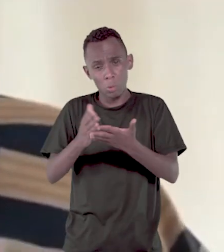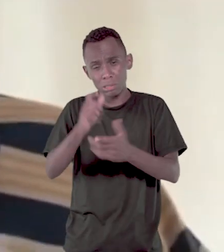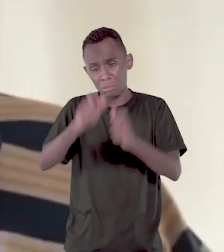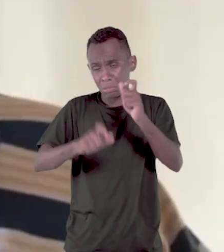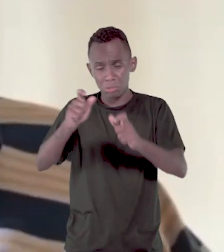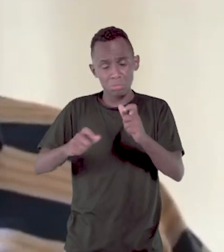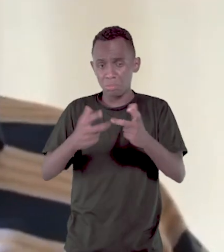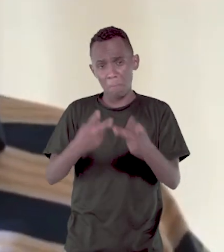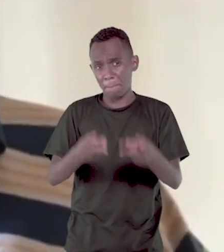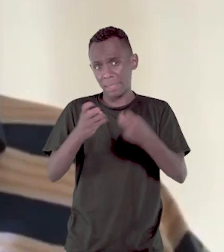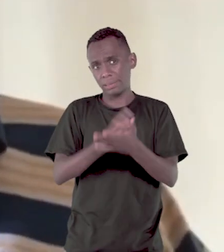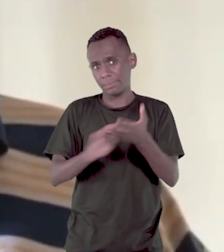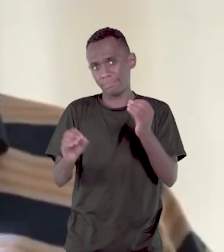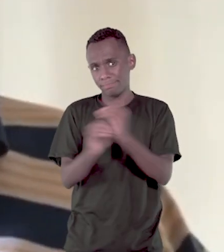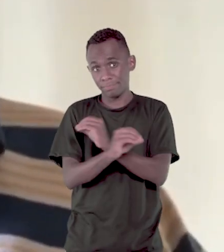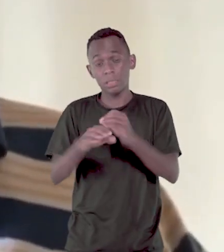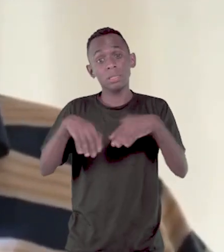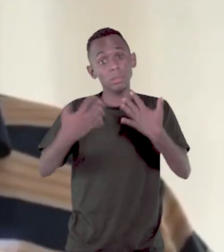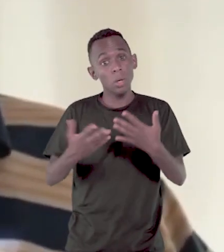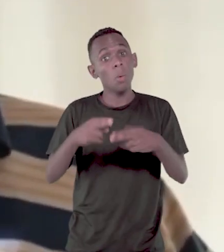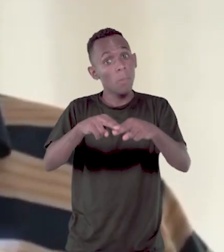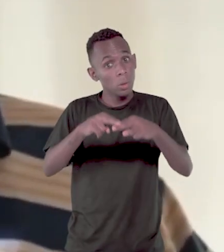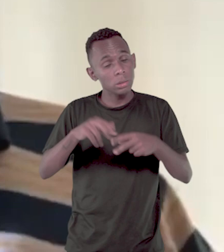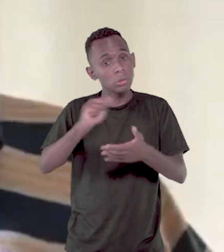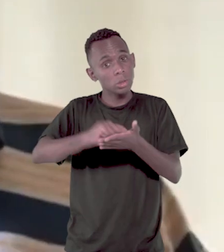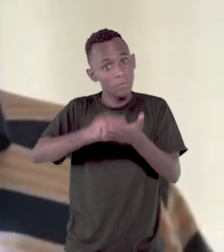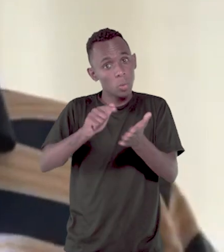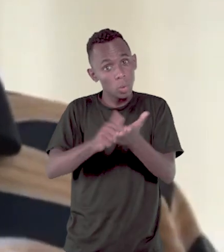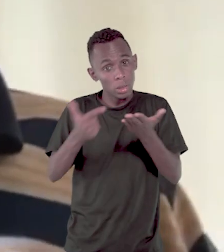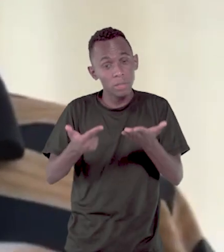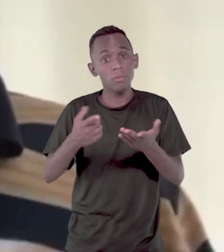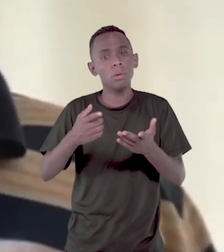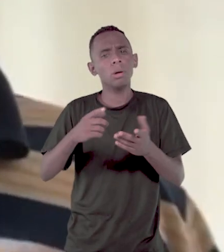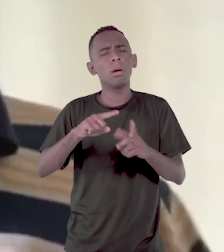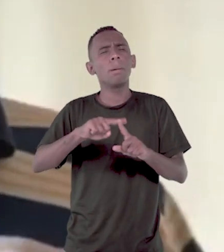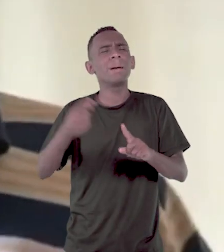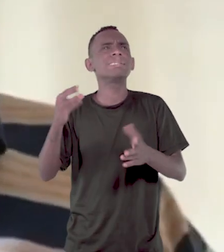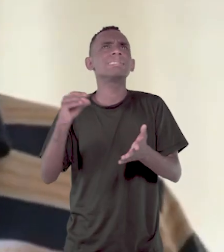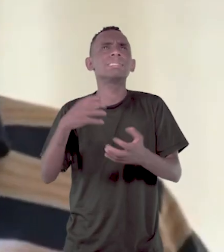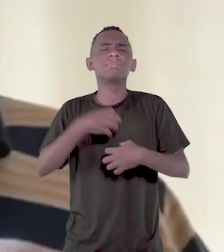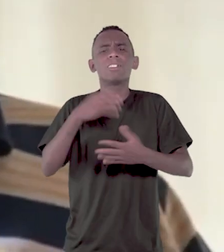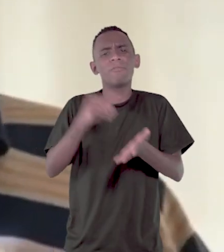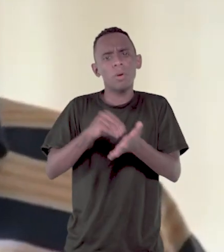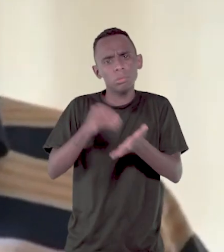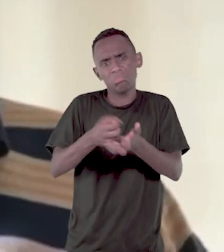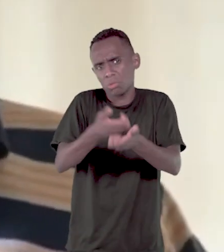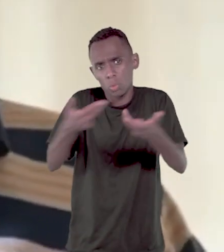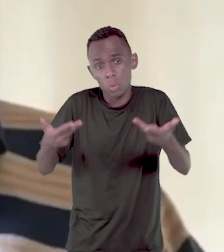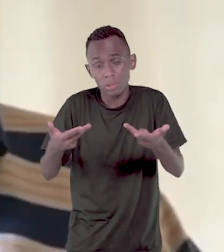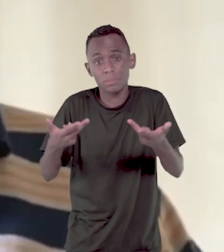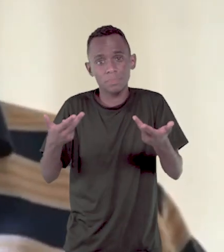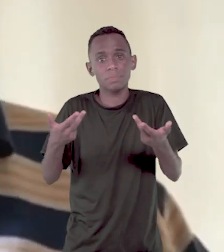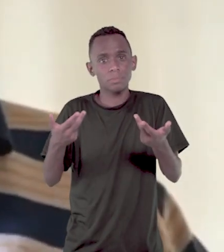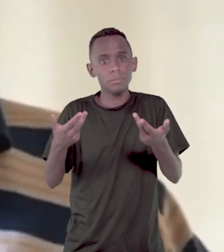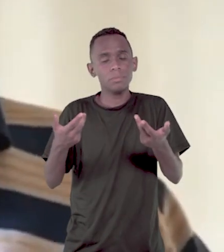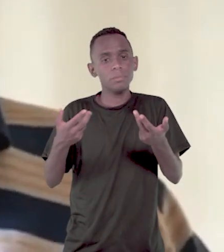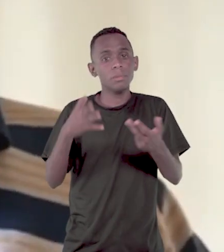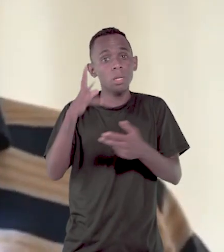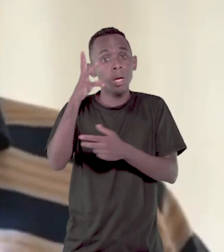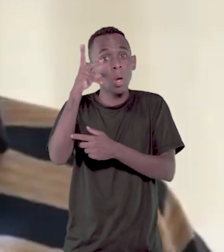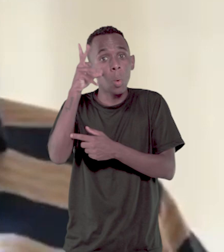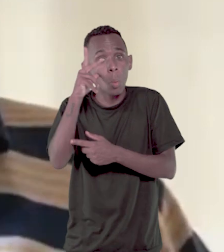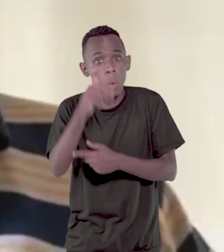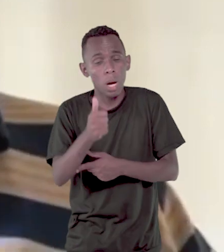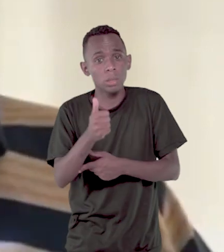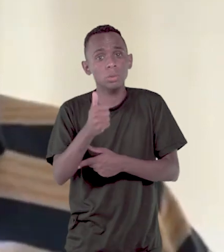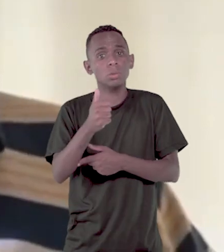né? Então, o Verão Tardio é o resultado disso. Mas ainda faltava alguma coisa. Eu acho que o Verão Tardio me deixou, quer dizer,